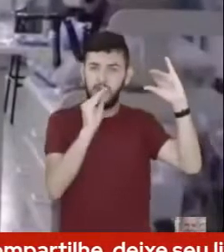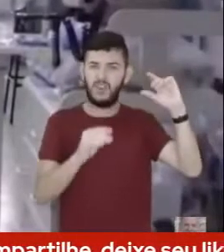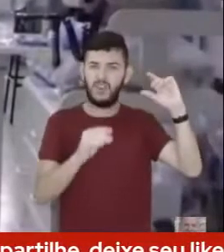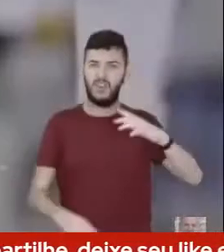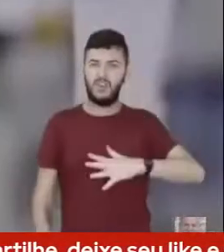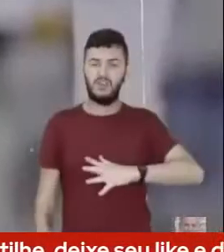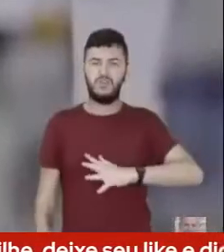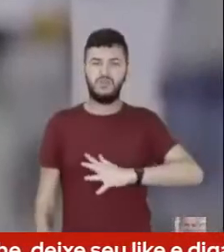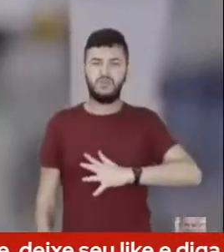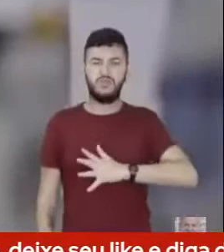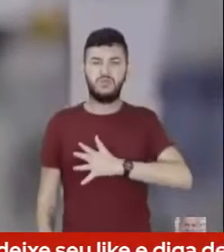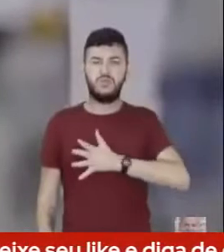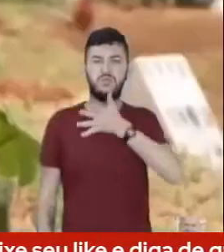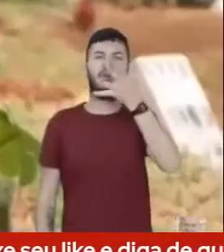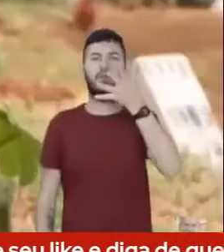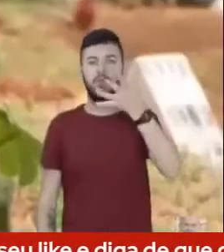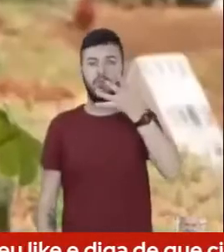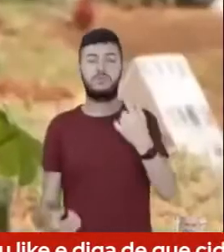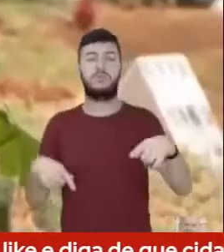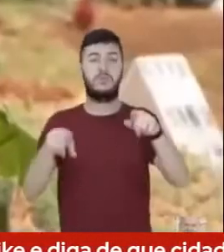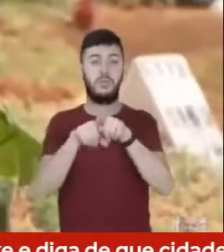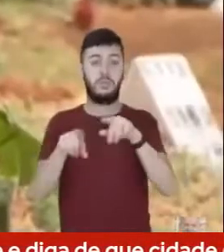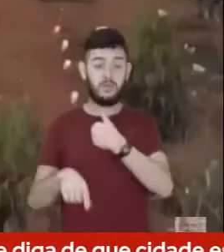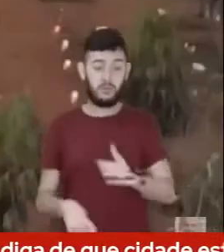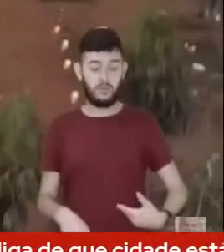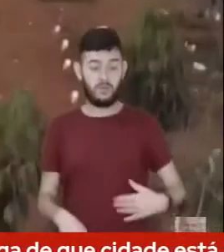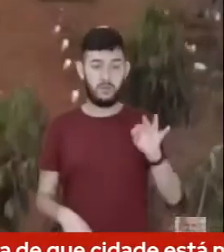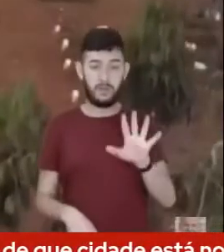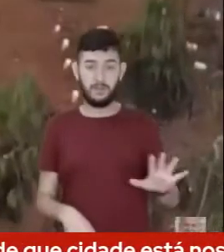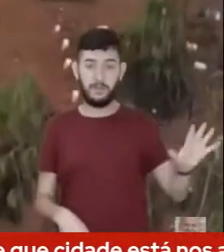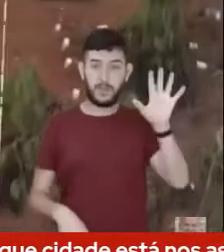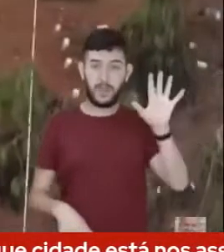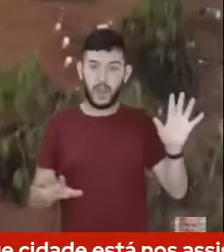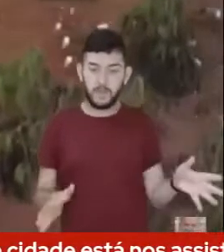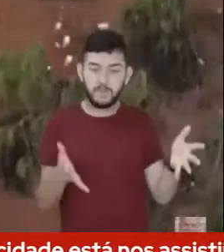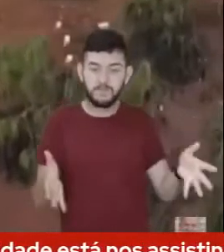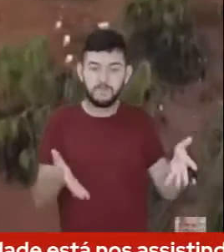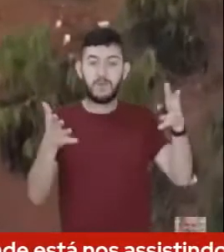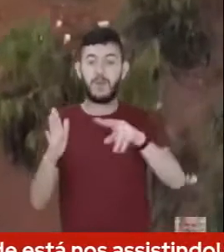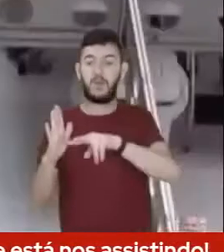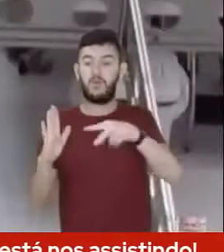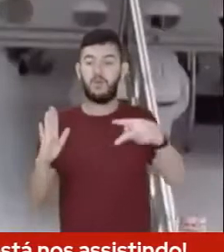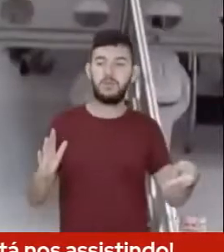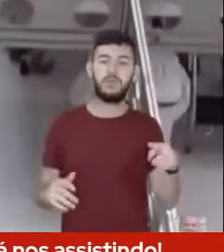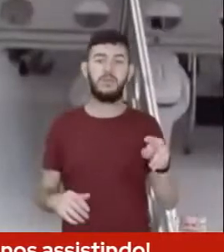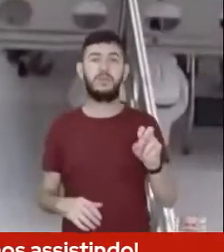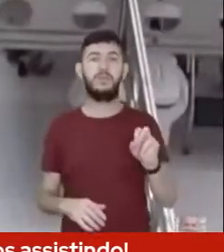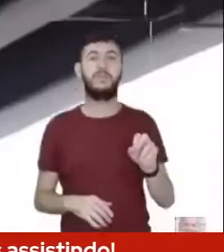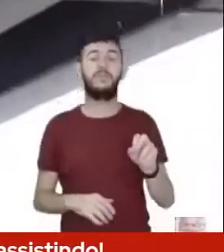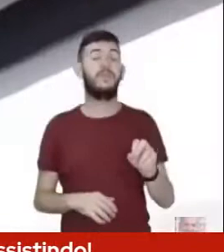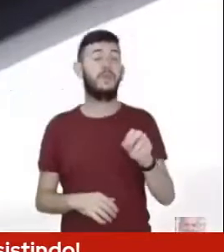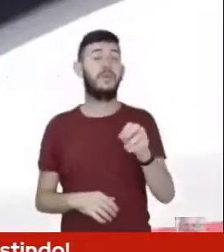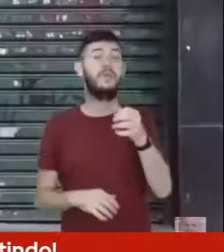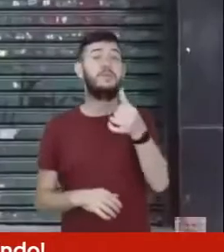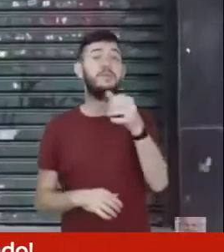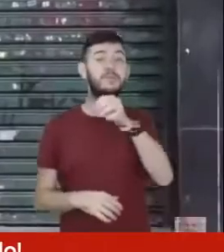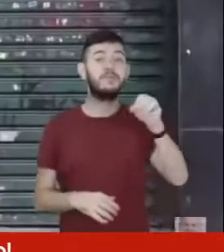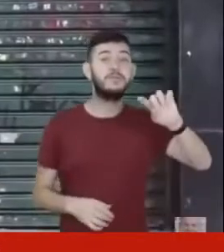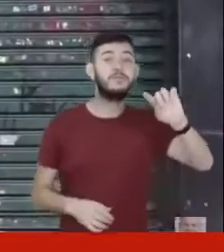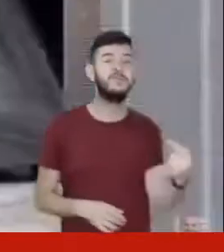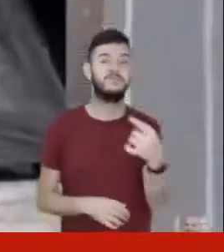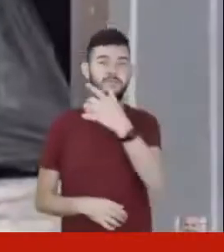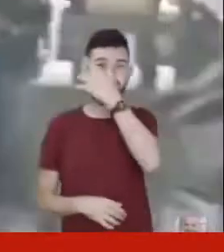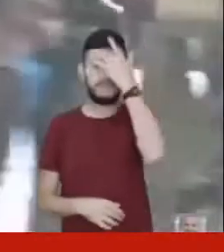federal. Como consequência, 660 mil vidas perdidas. Esse caos